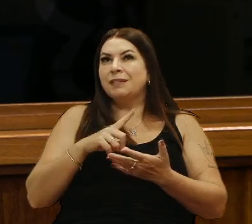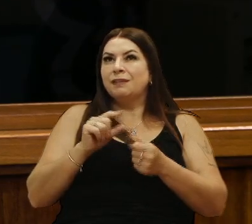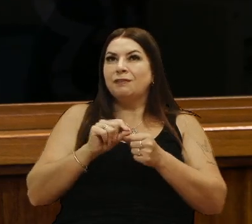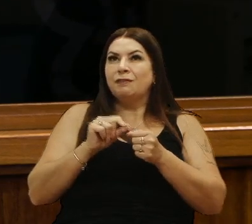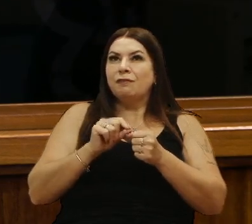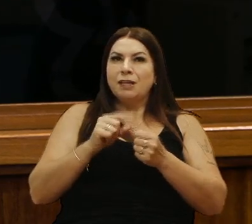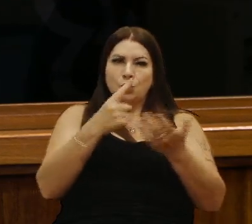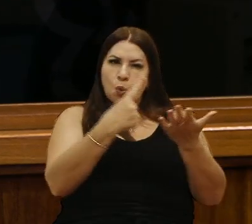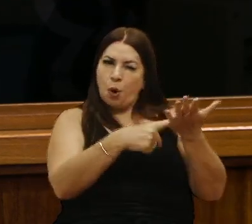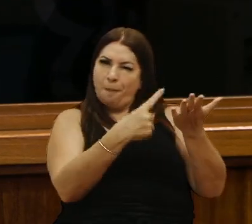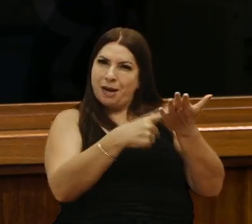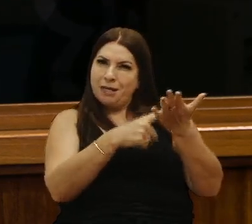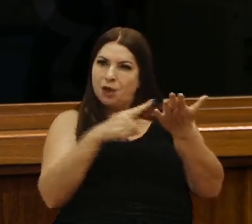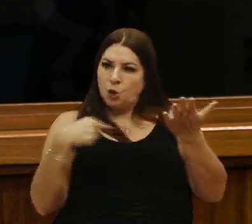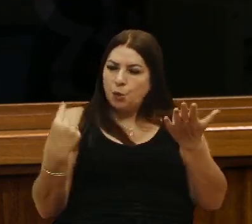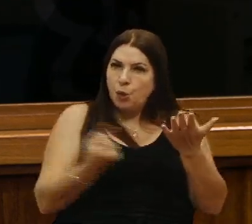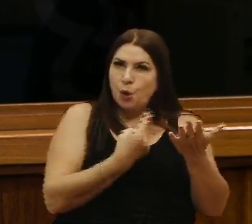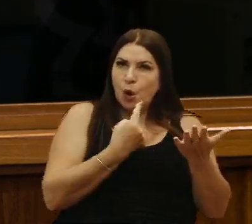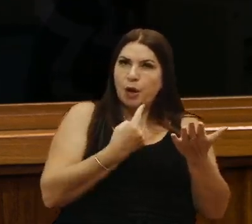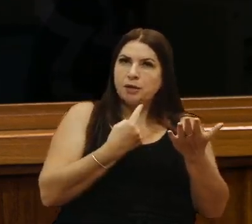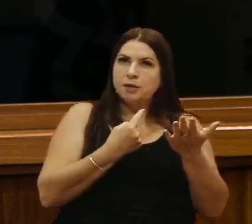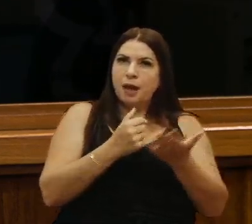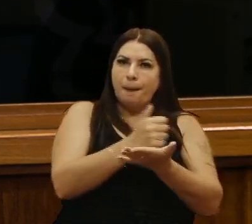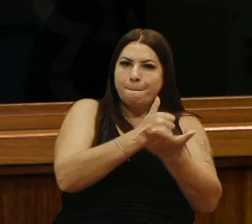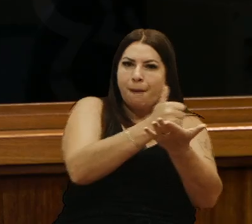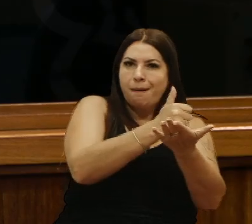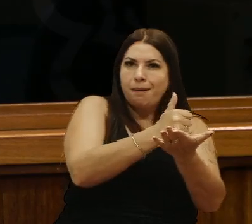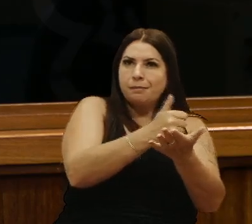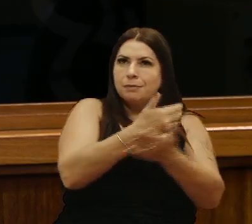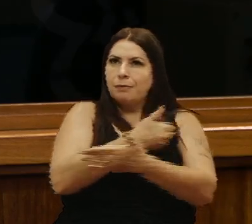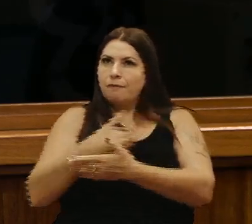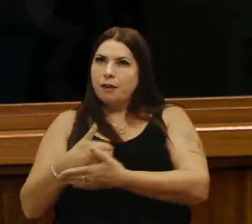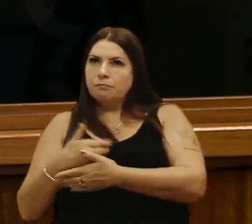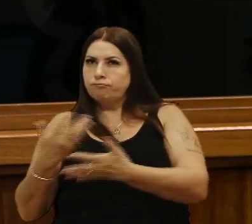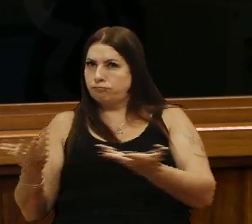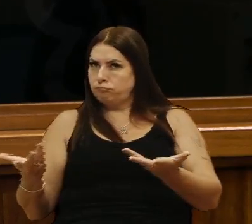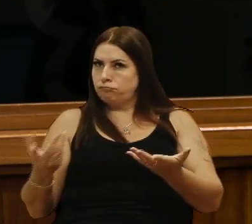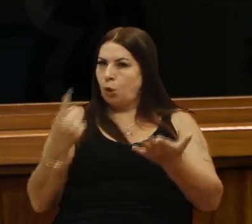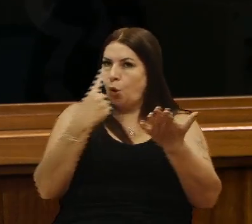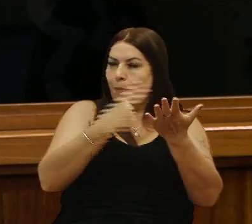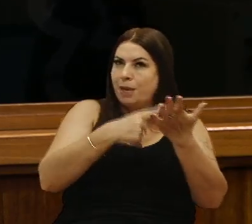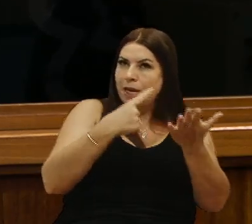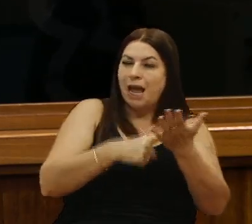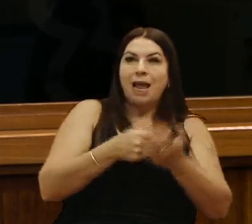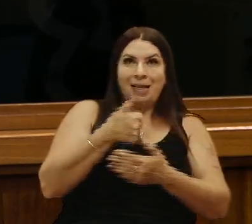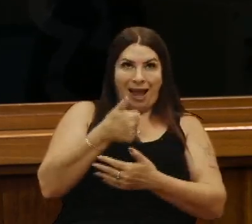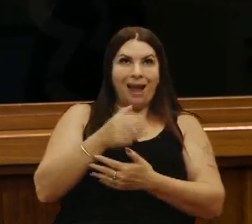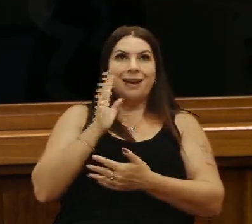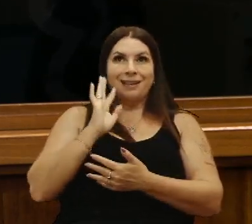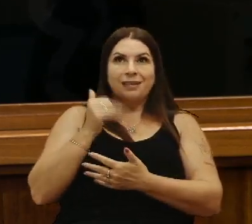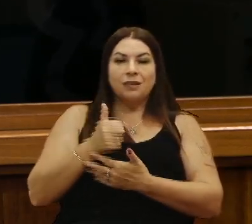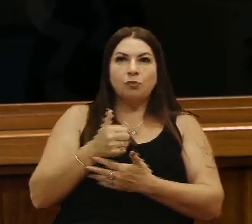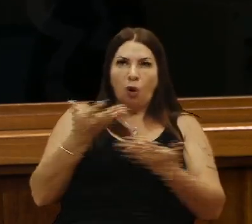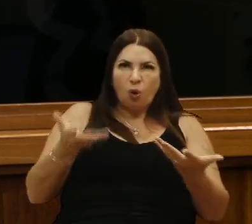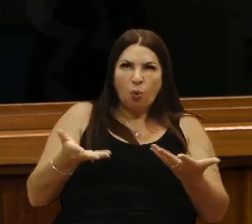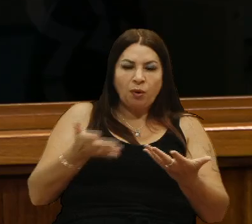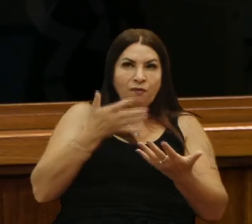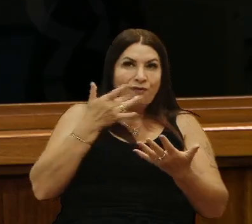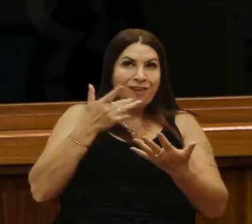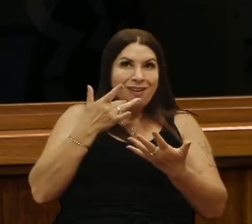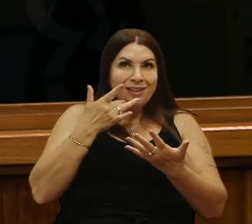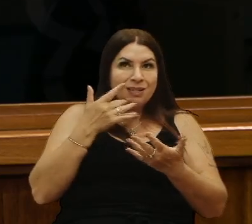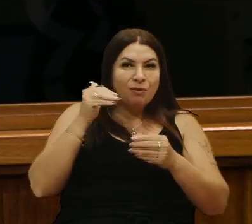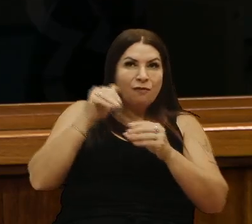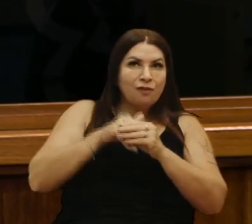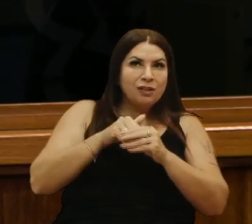um acordo entre nós, entre a base, entre o governo, combinado, beleza. Agora é fácil, então vamos